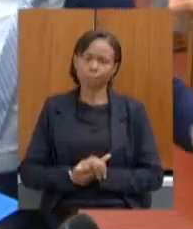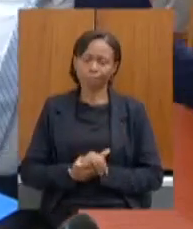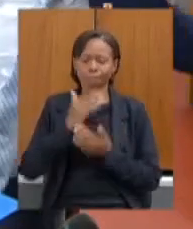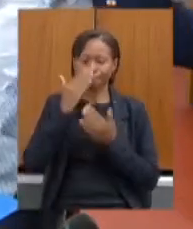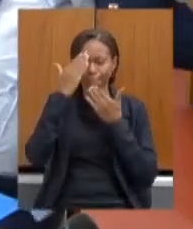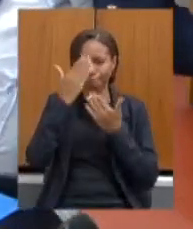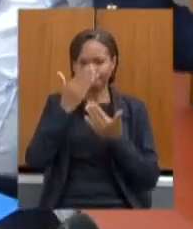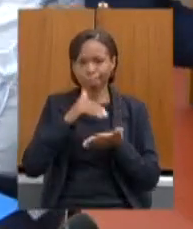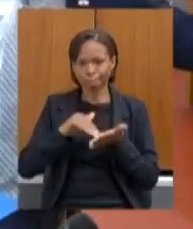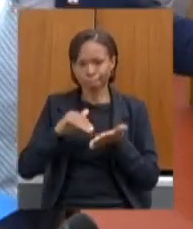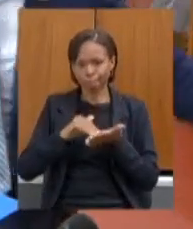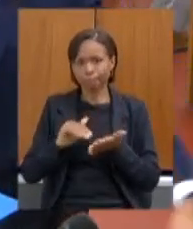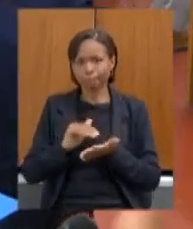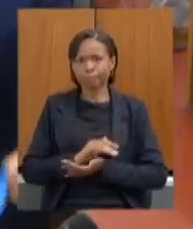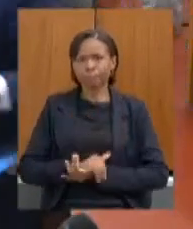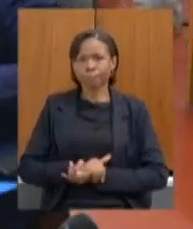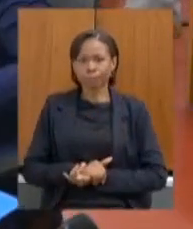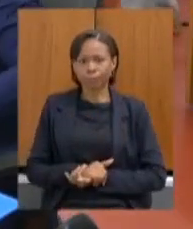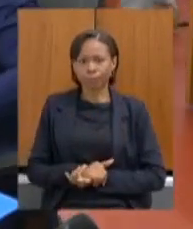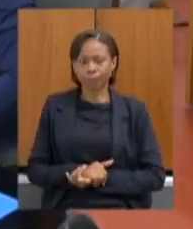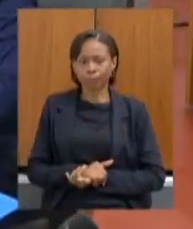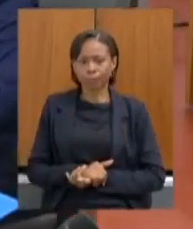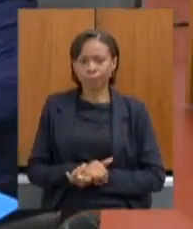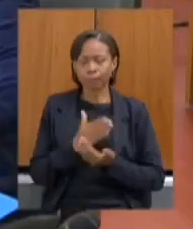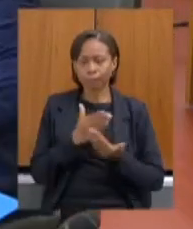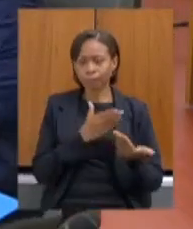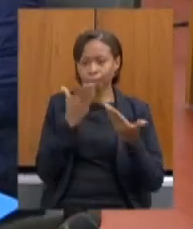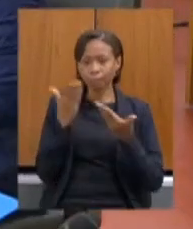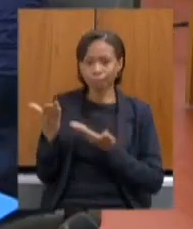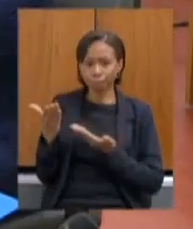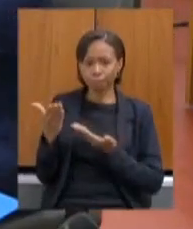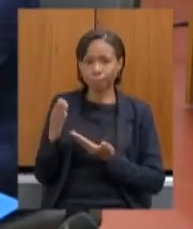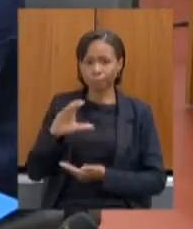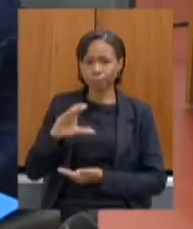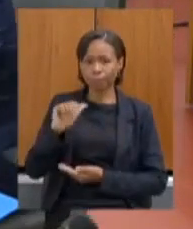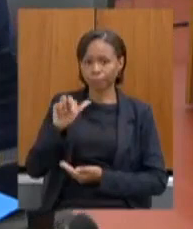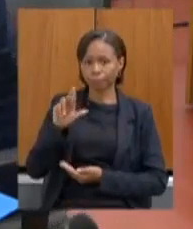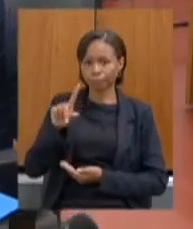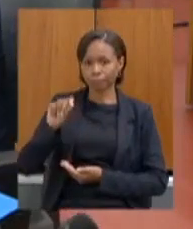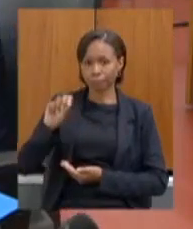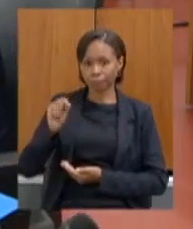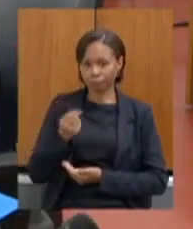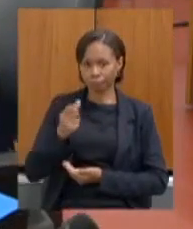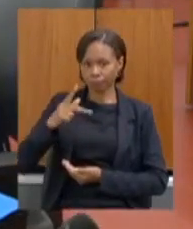Obrigado, secretário. Passa a fala agora o deputado Carlos Pimenta.